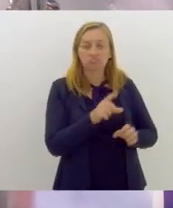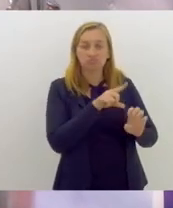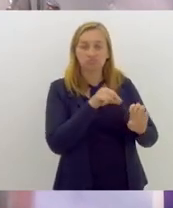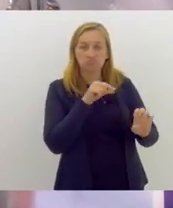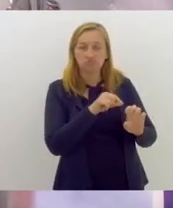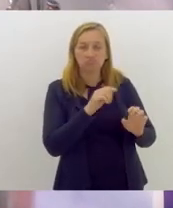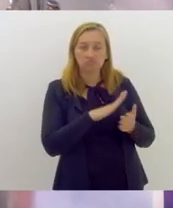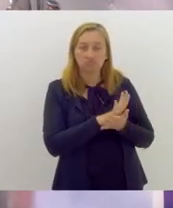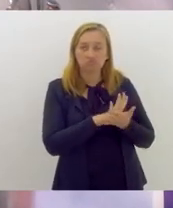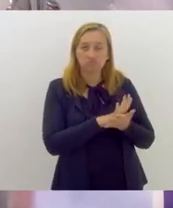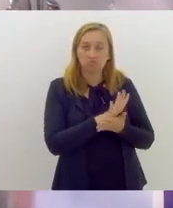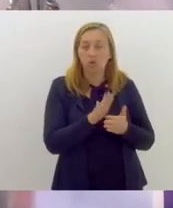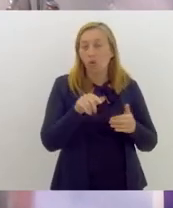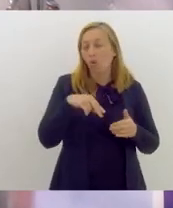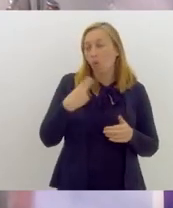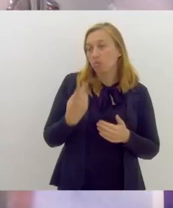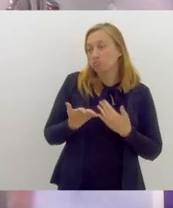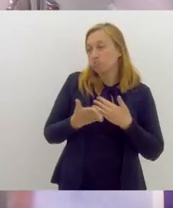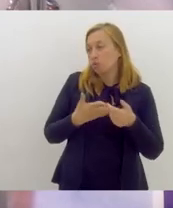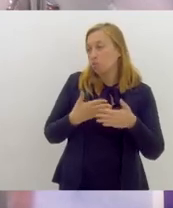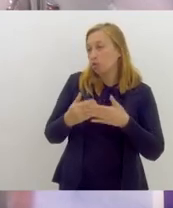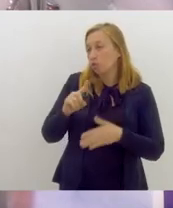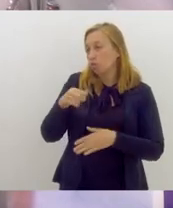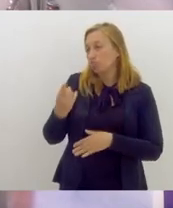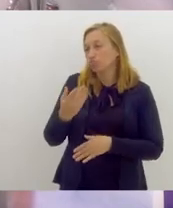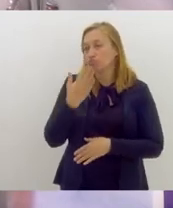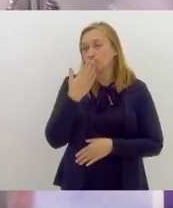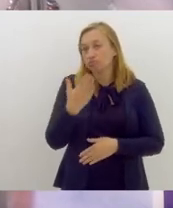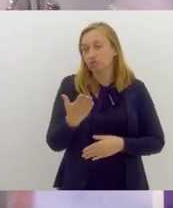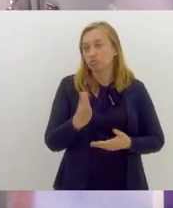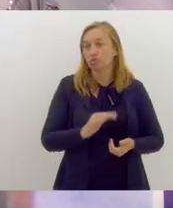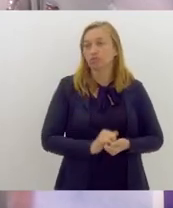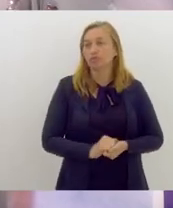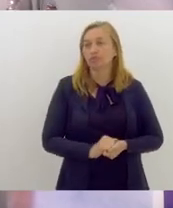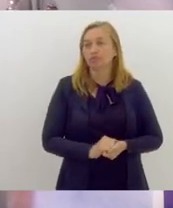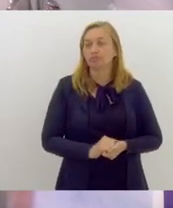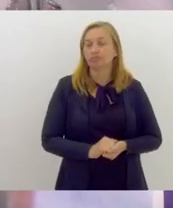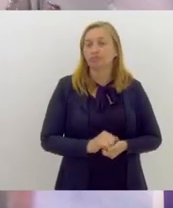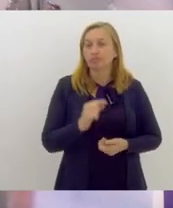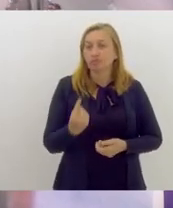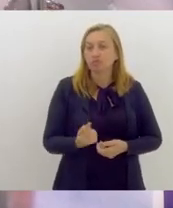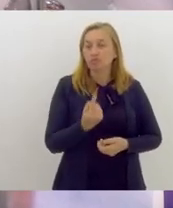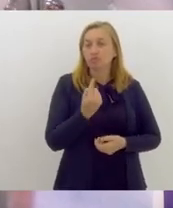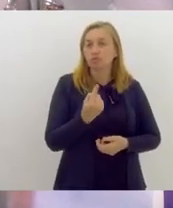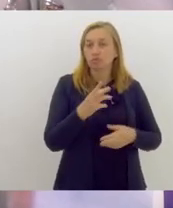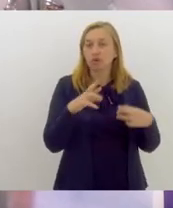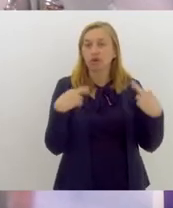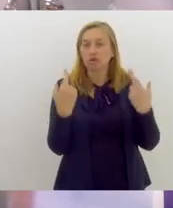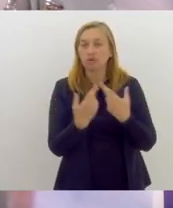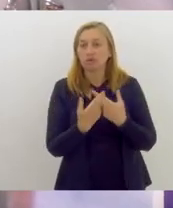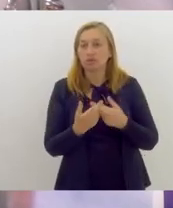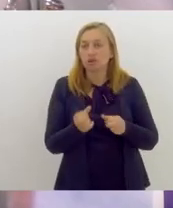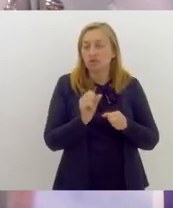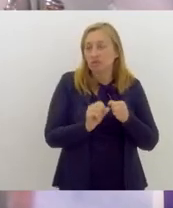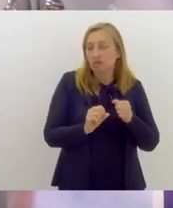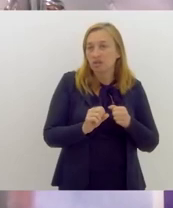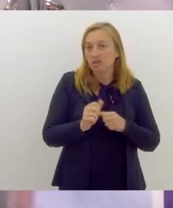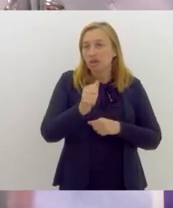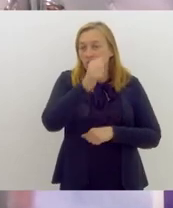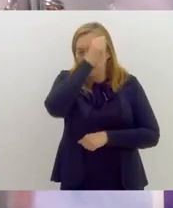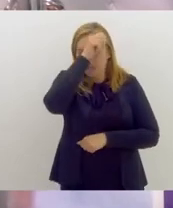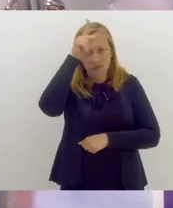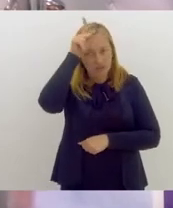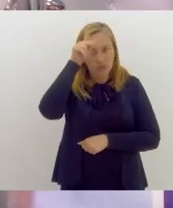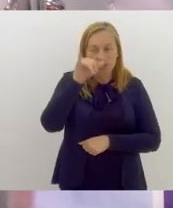ou qualquer outro tipo salvo uma única reunião realizada na prefeitura de Itaguaí